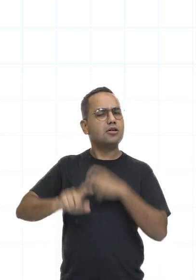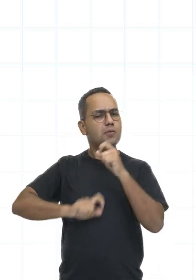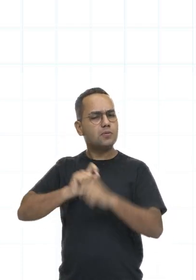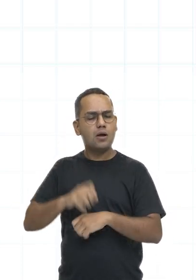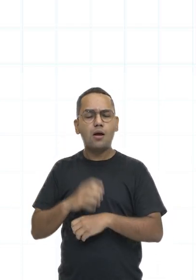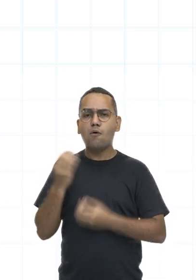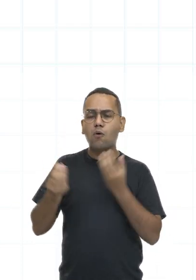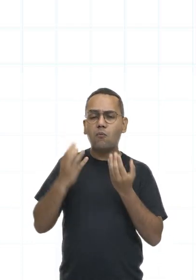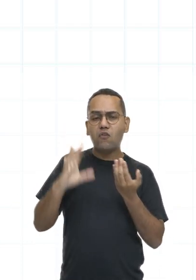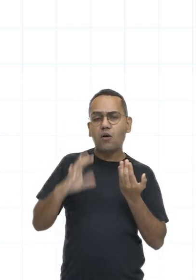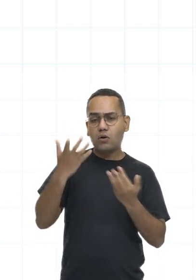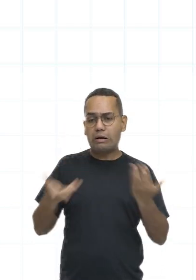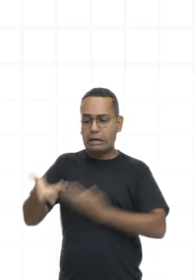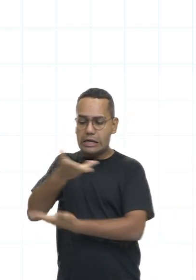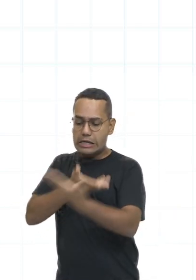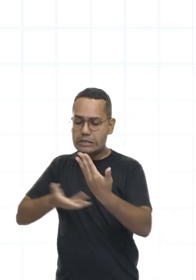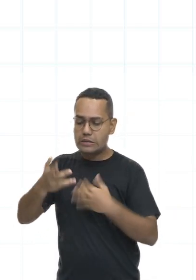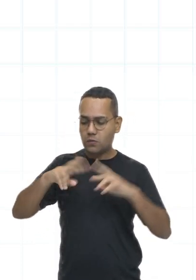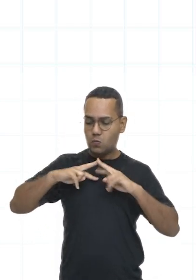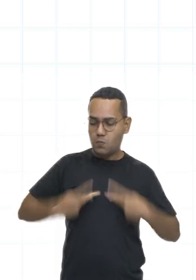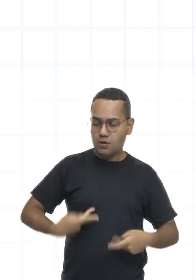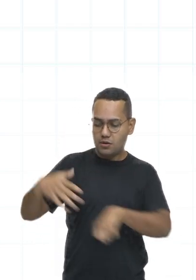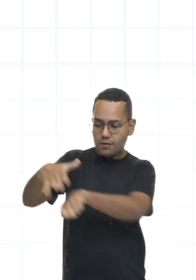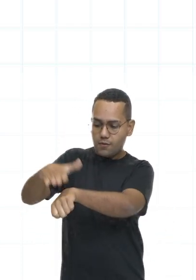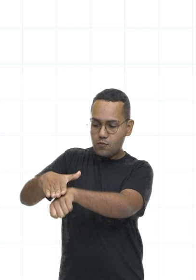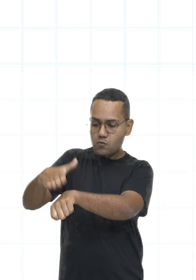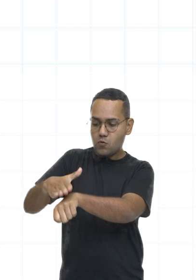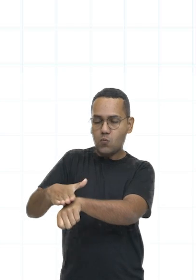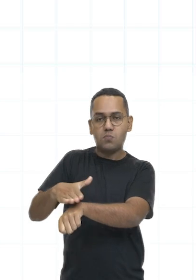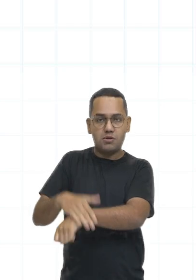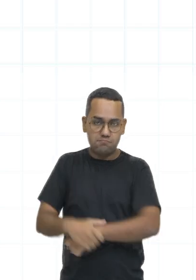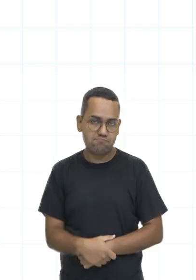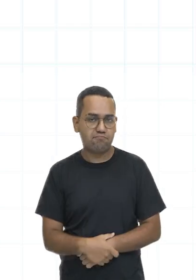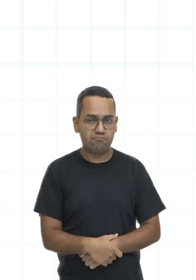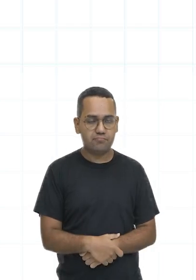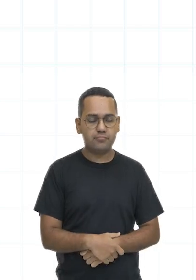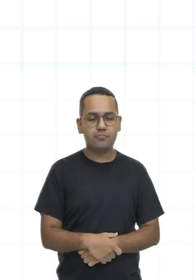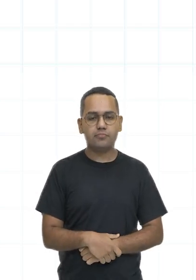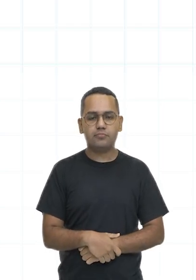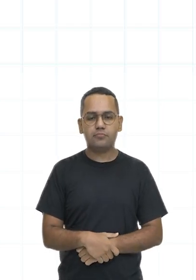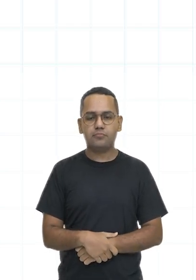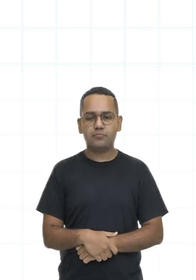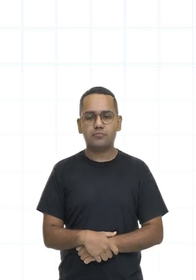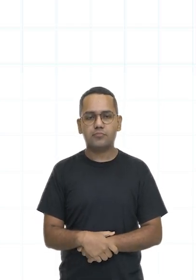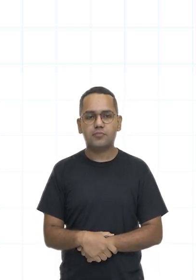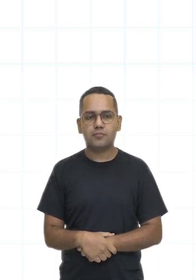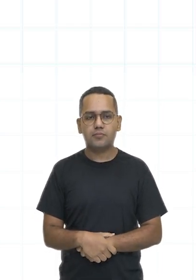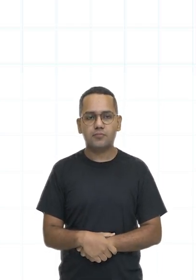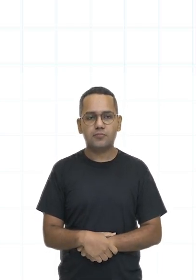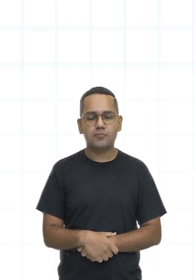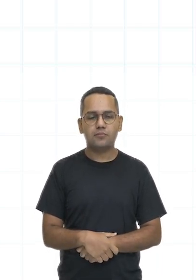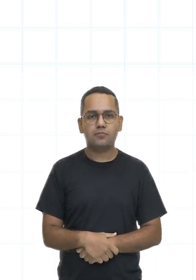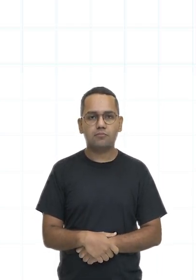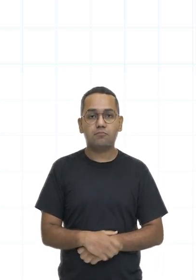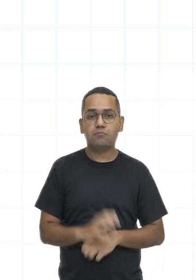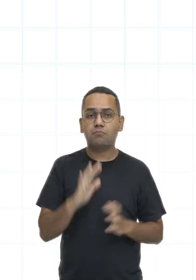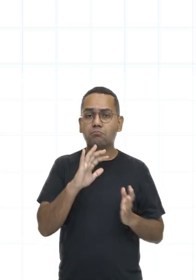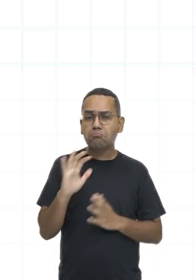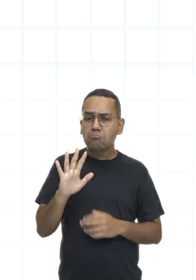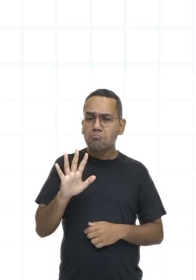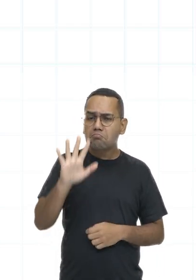e autonomia pessoal, certo? Então, o texto ele vai